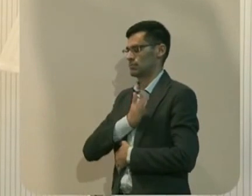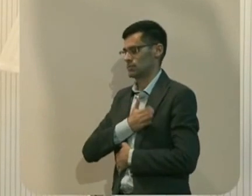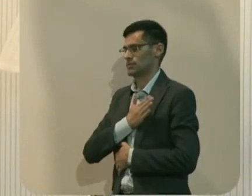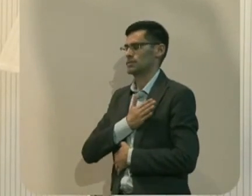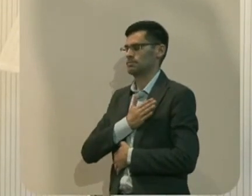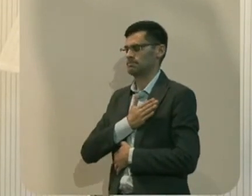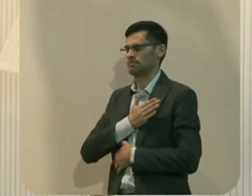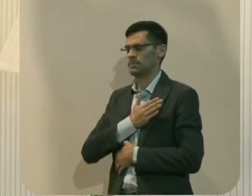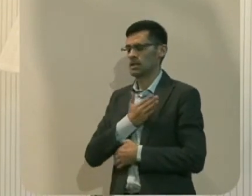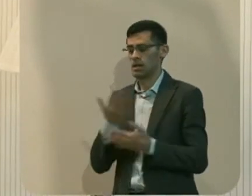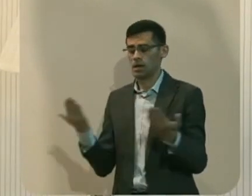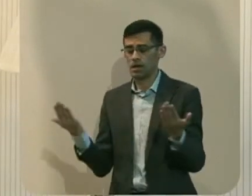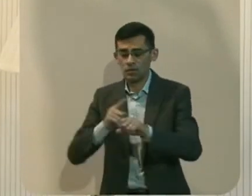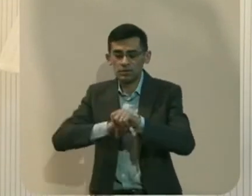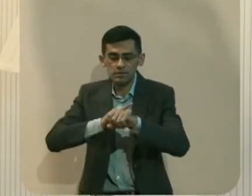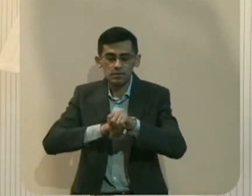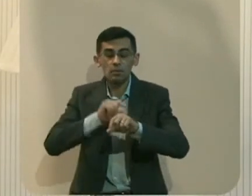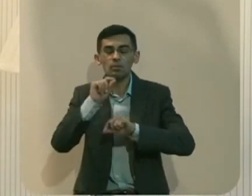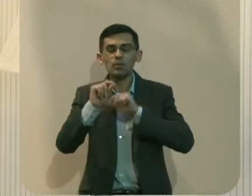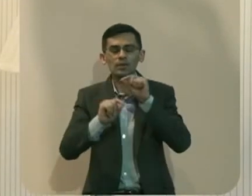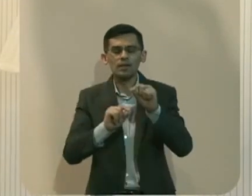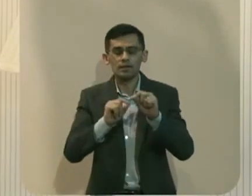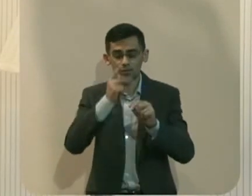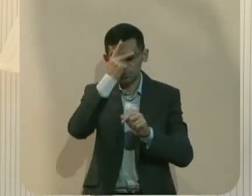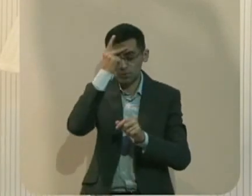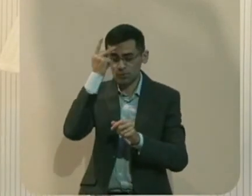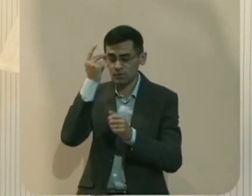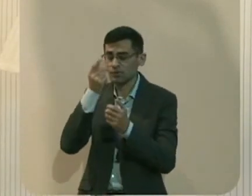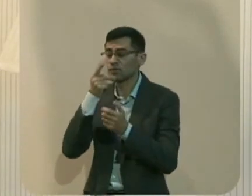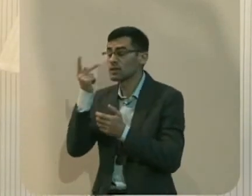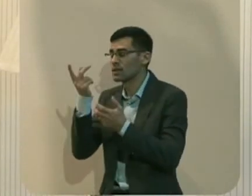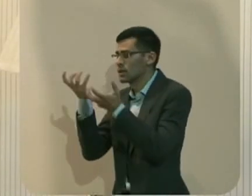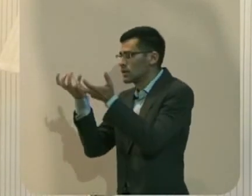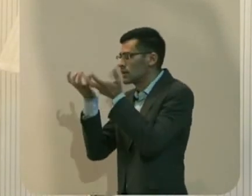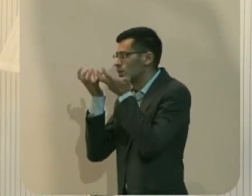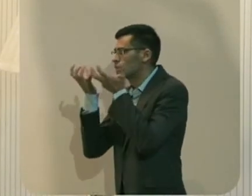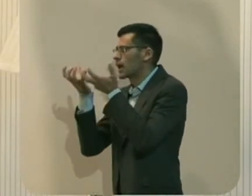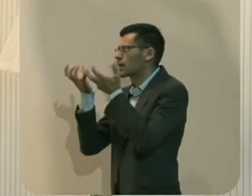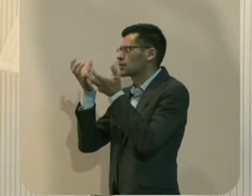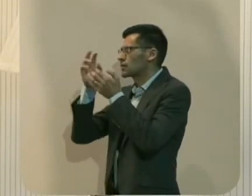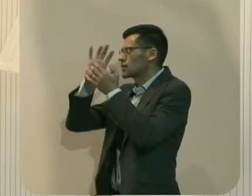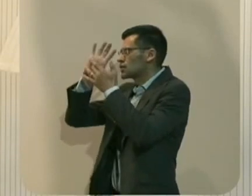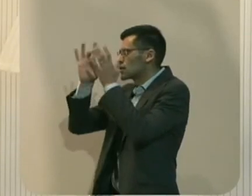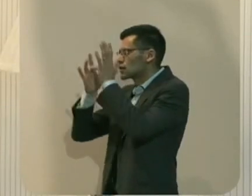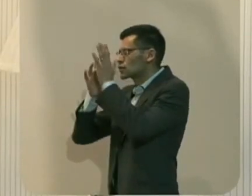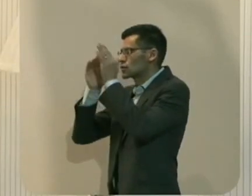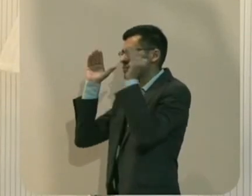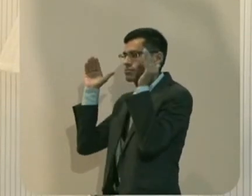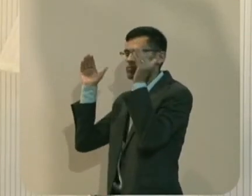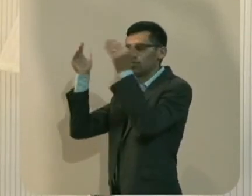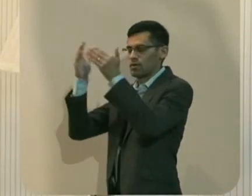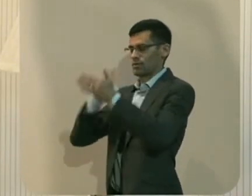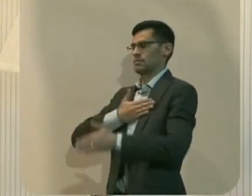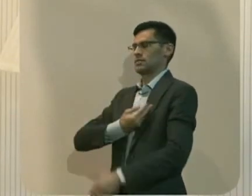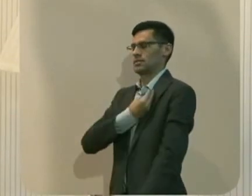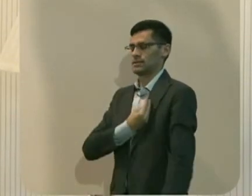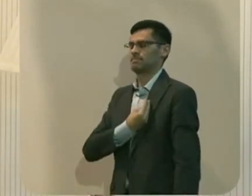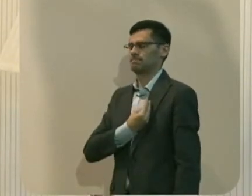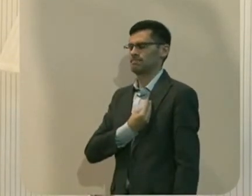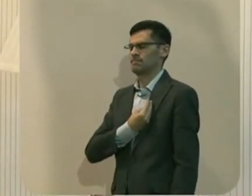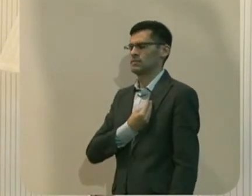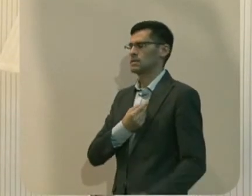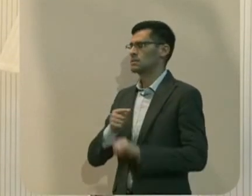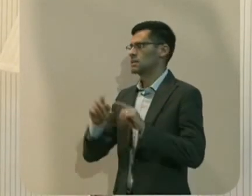delas. E nesta hora, Pai, elas estão dizendo, eu quero que Jesus seja o meu foco.